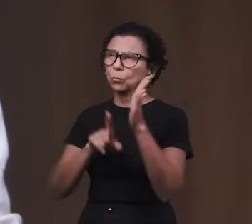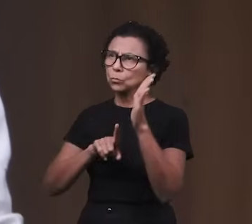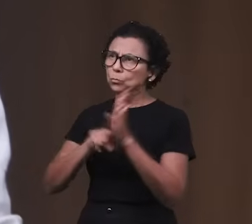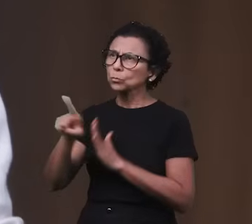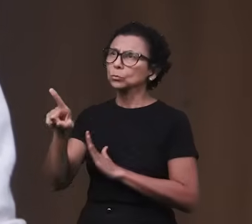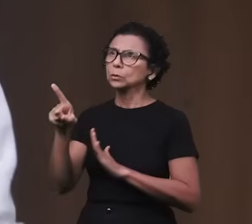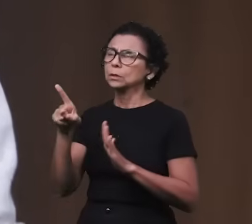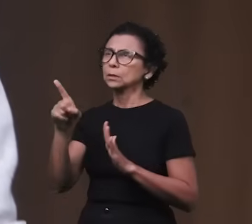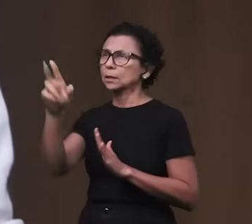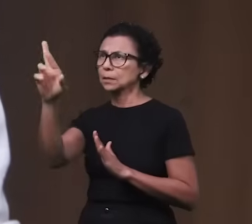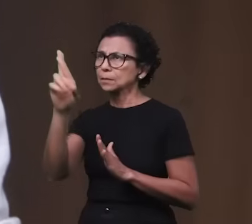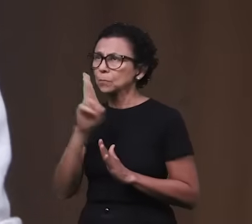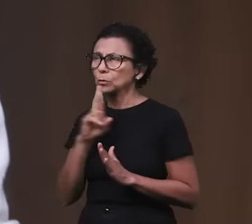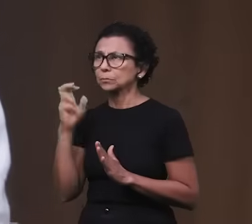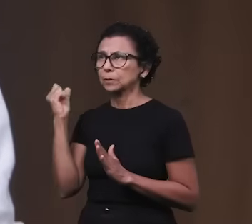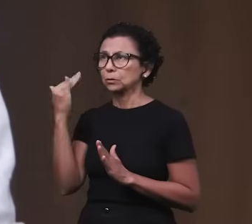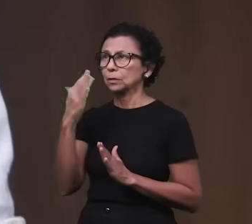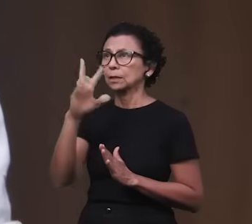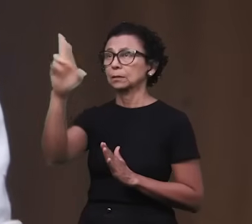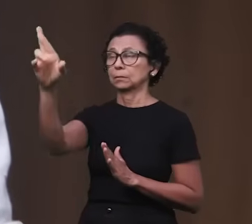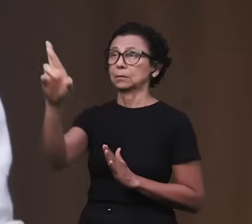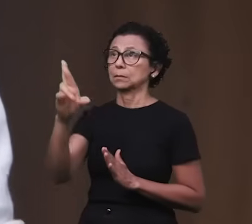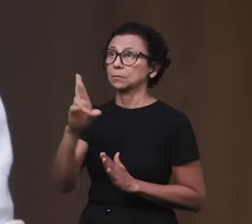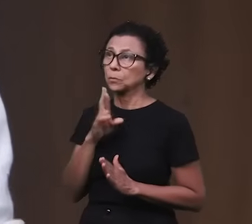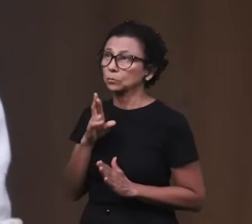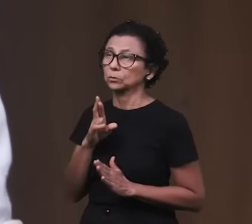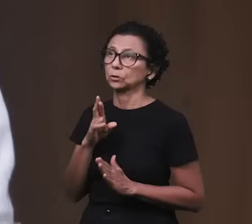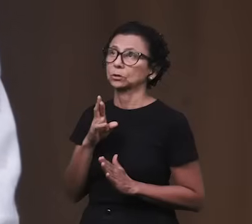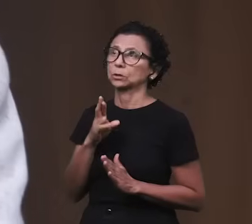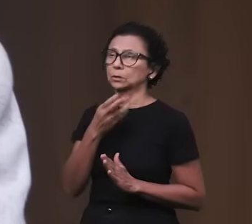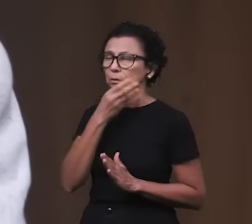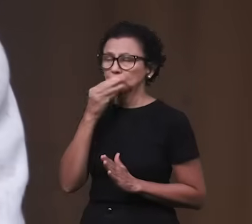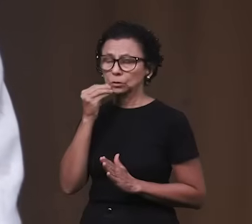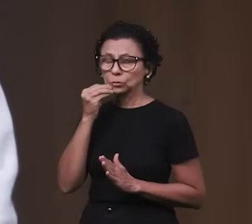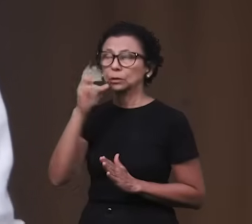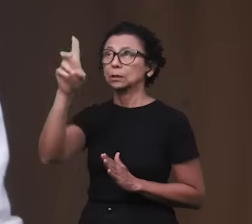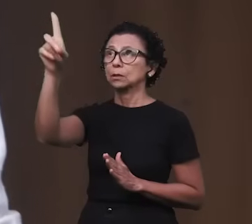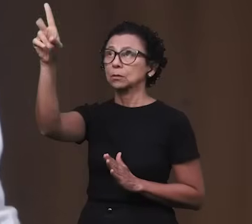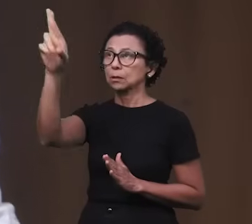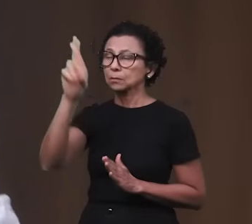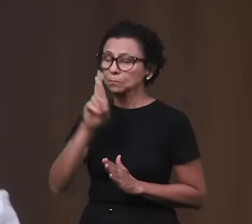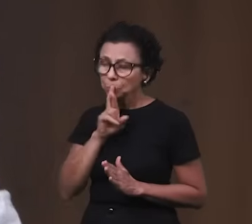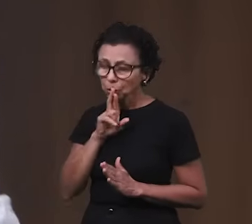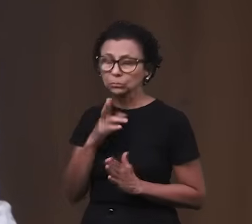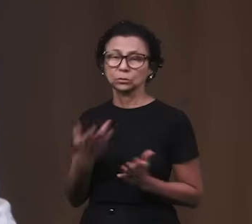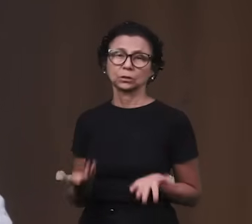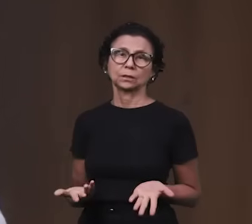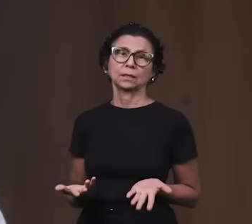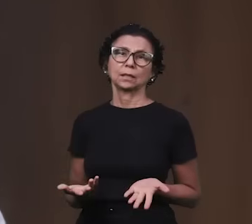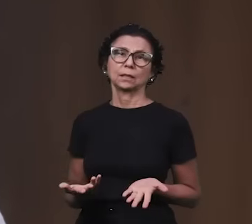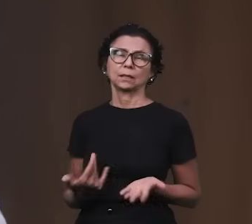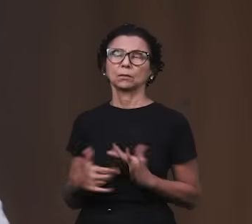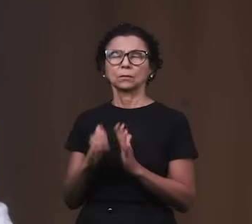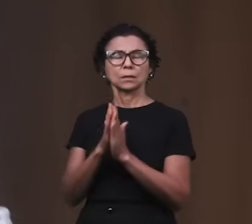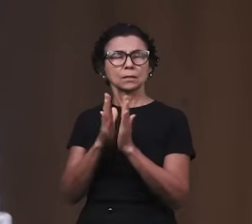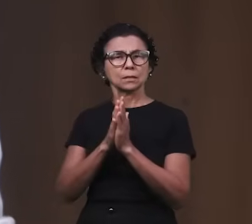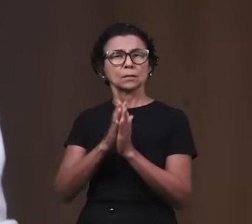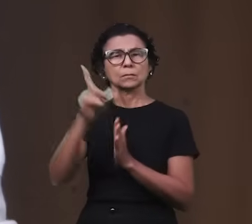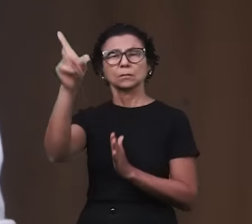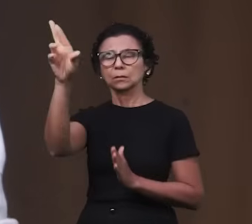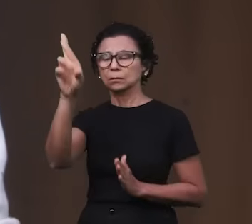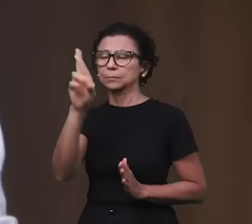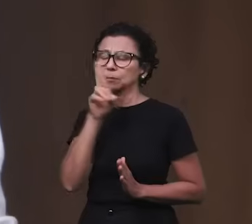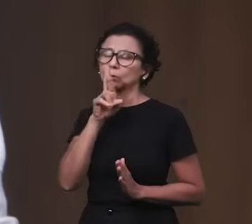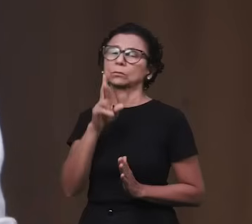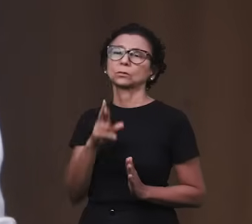responde. Você vai madrugar, o senhor responde. Não é? Você jejum, o senhor responde. responde a oração, e você